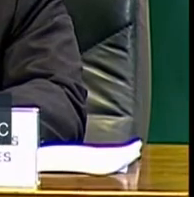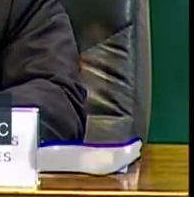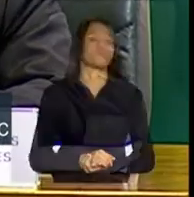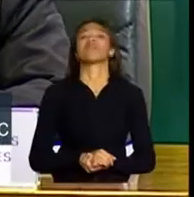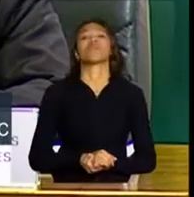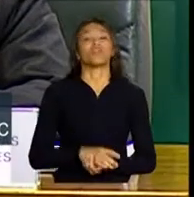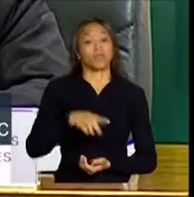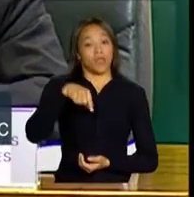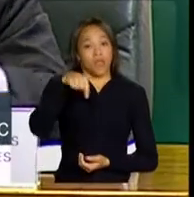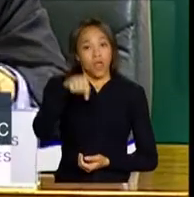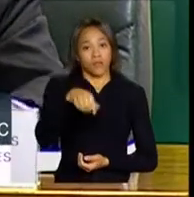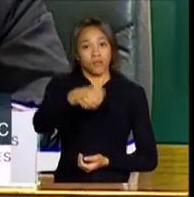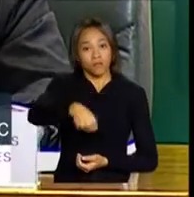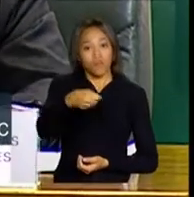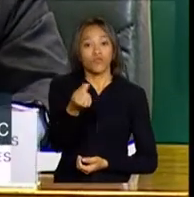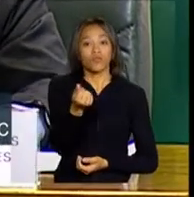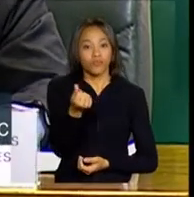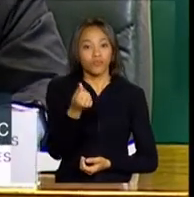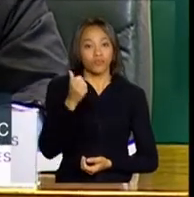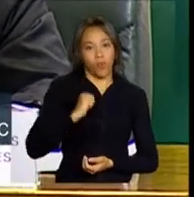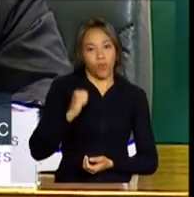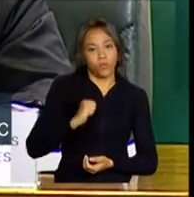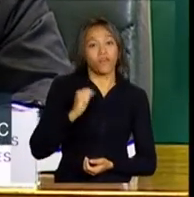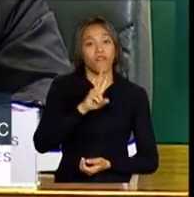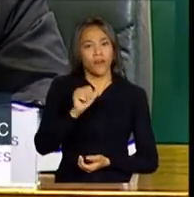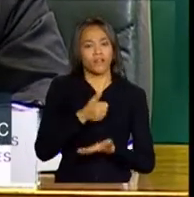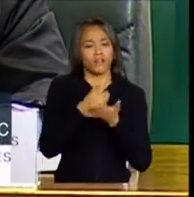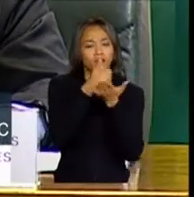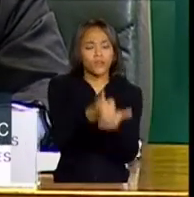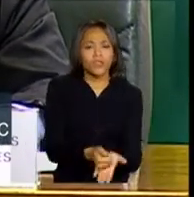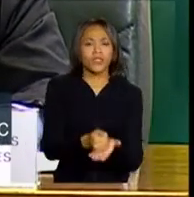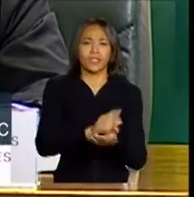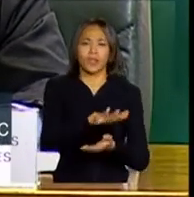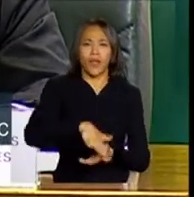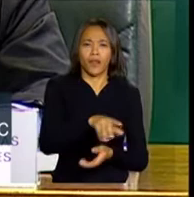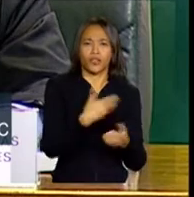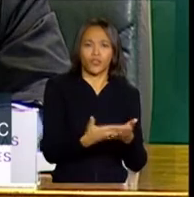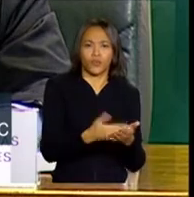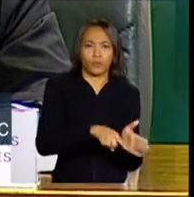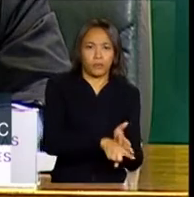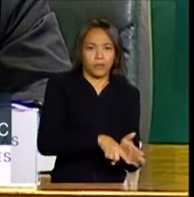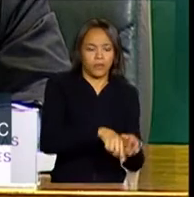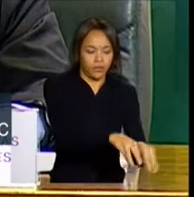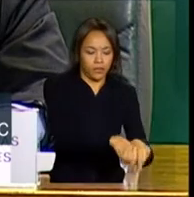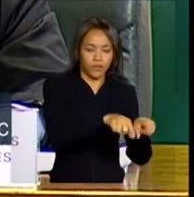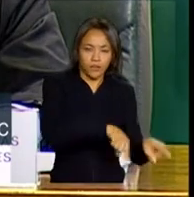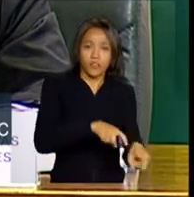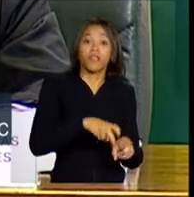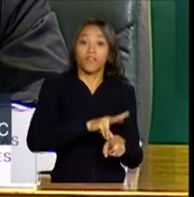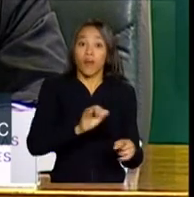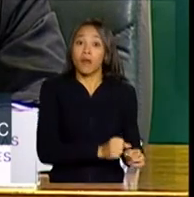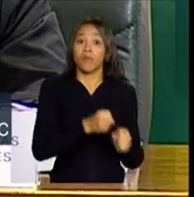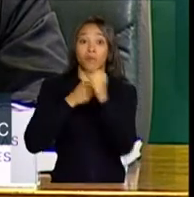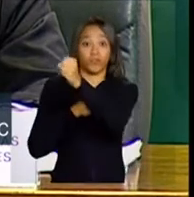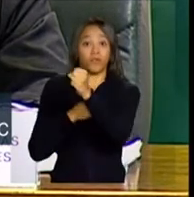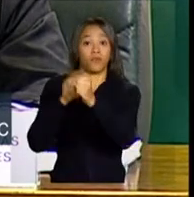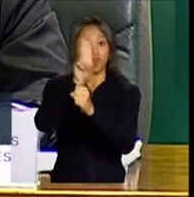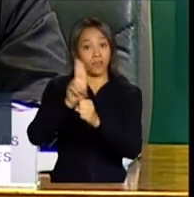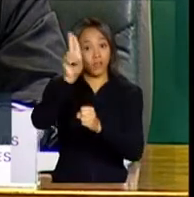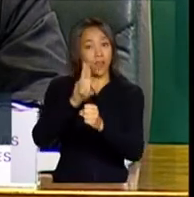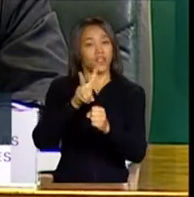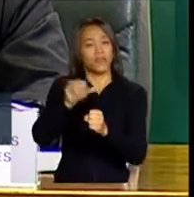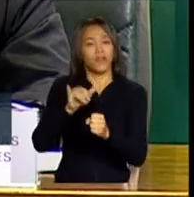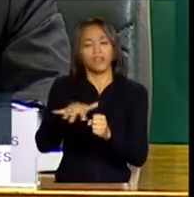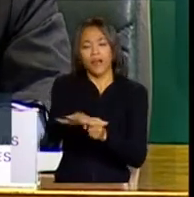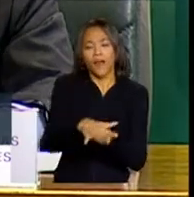essas bolsas beneficiaram estudantes brasileiros de agronomia que irão para a universidades estrangeiras frequentar cursos relacionados